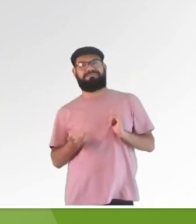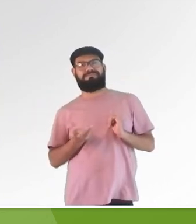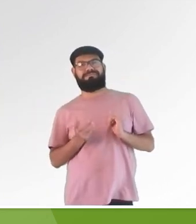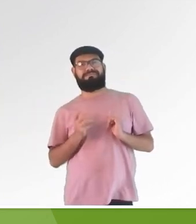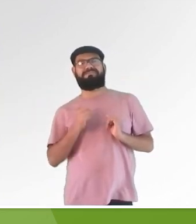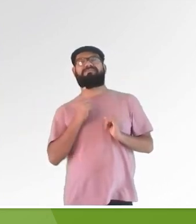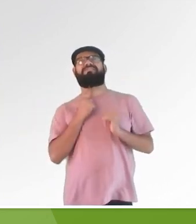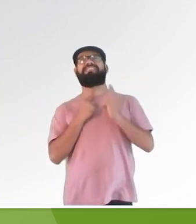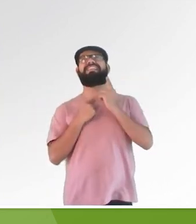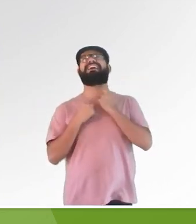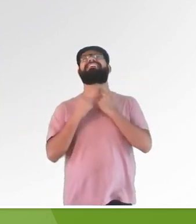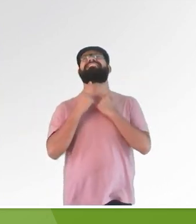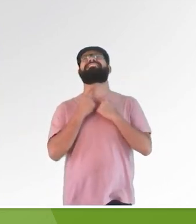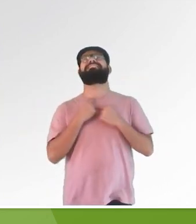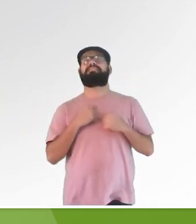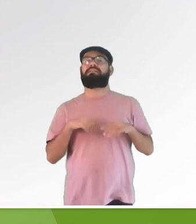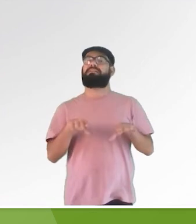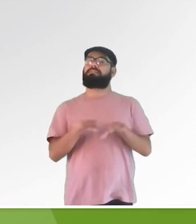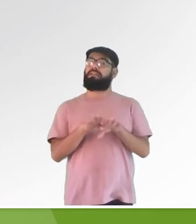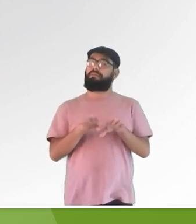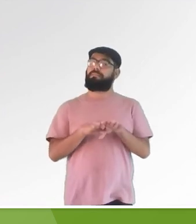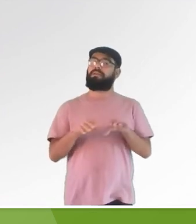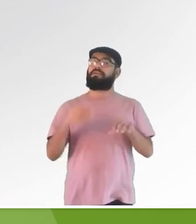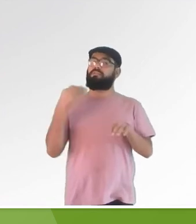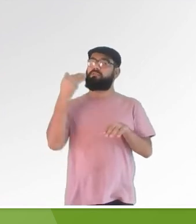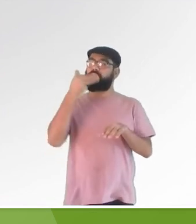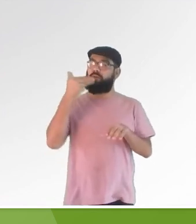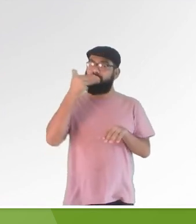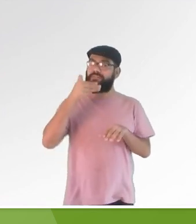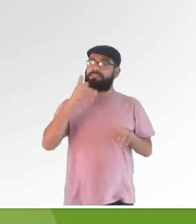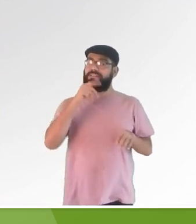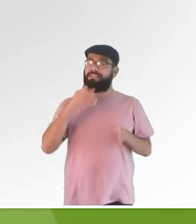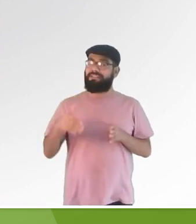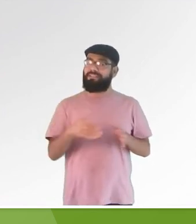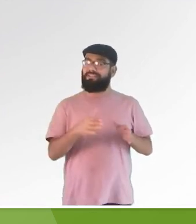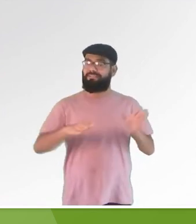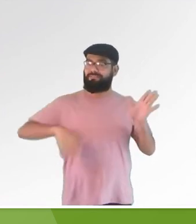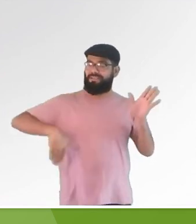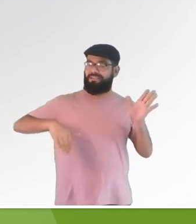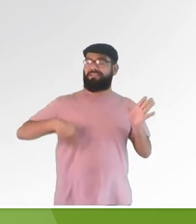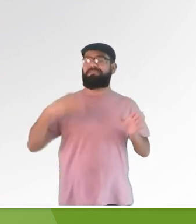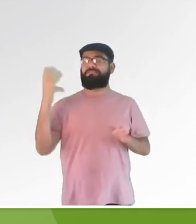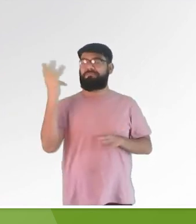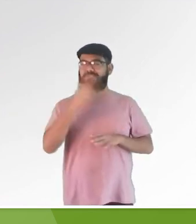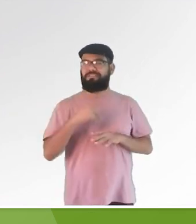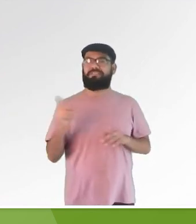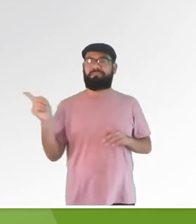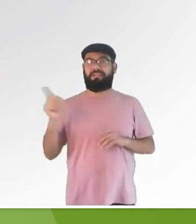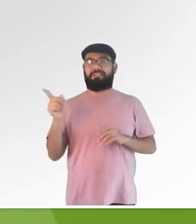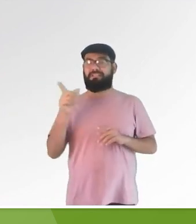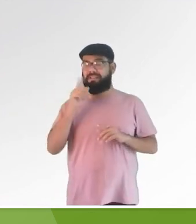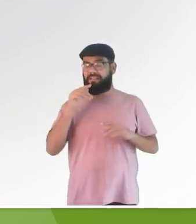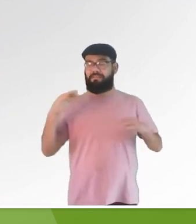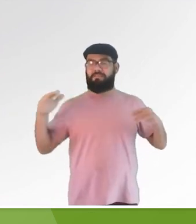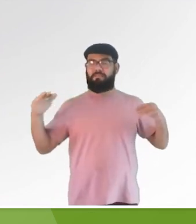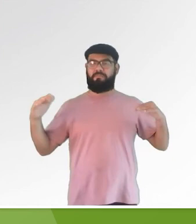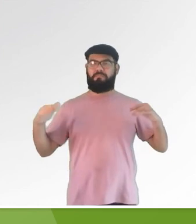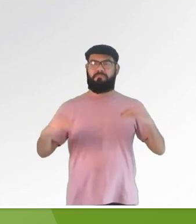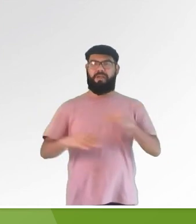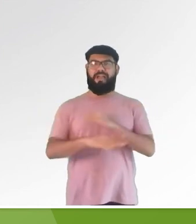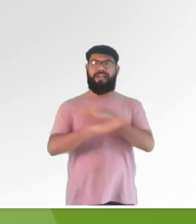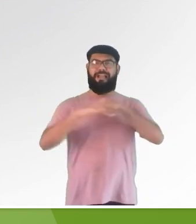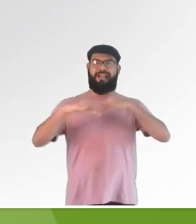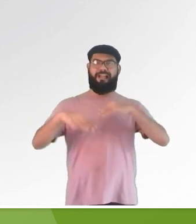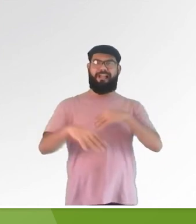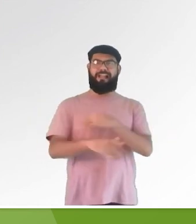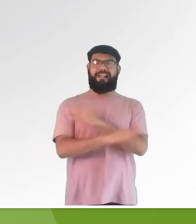também são maravilhosas, mas nesse contexto aqui a gente traz a água salgada, né, o mar com suas diversas